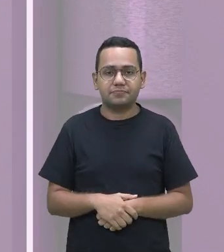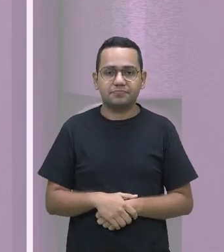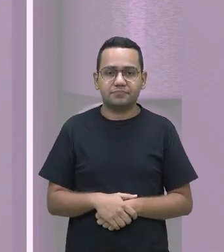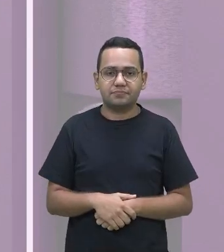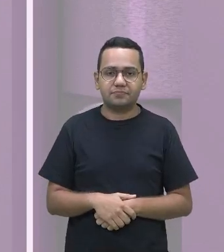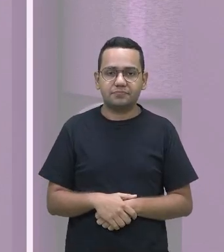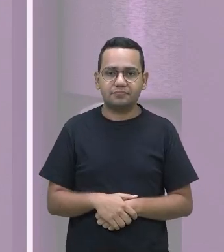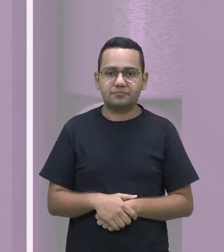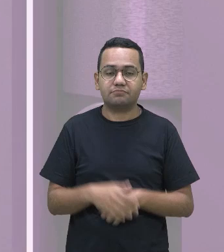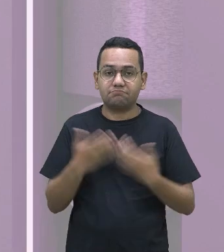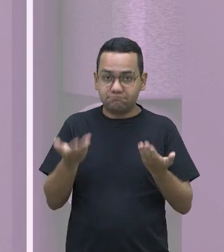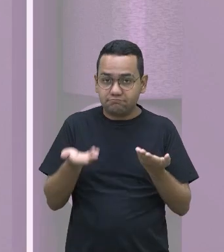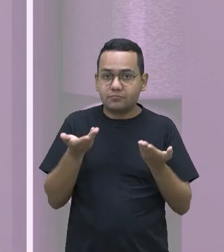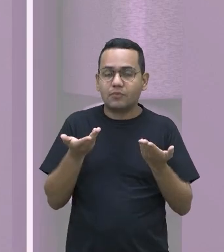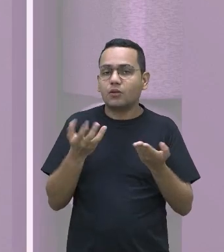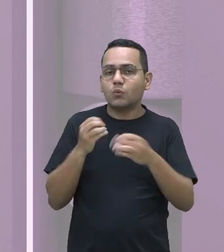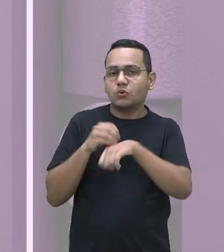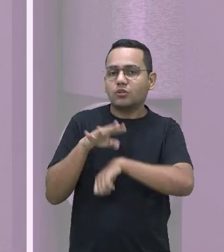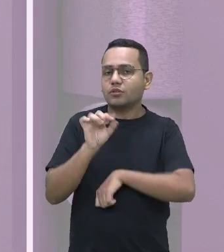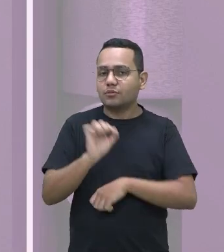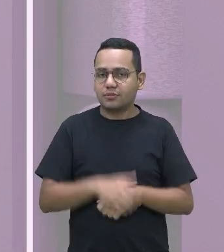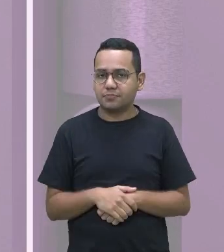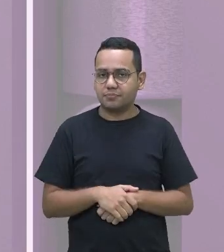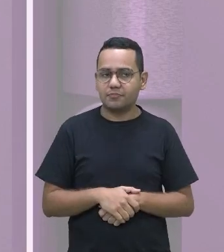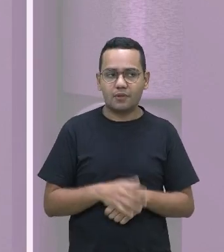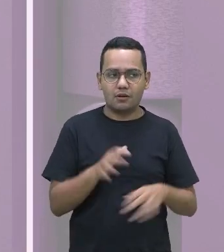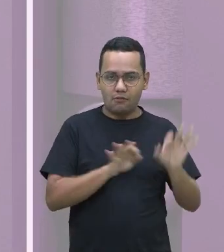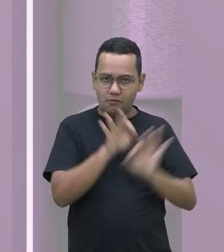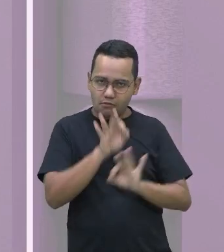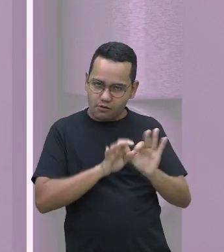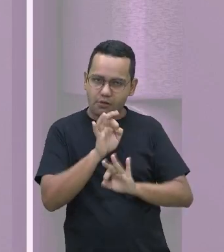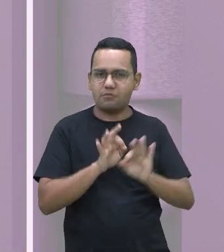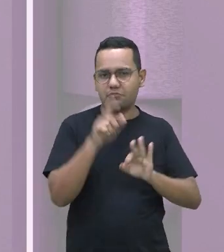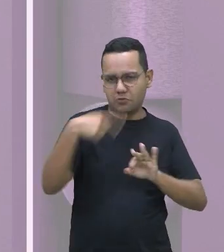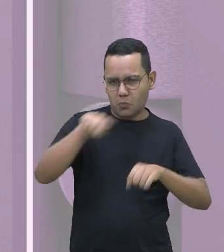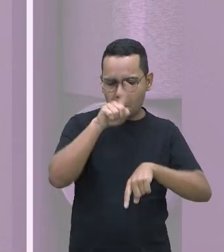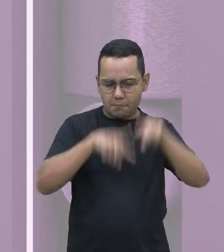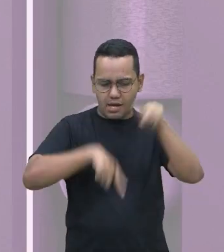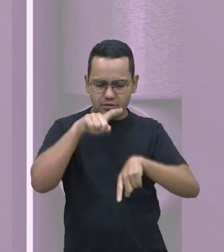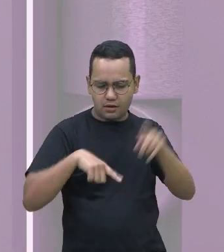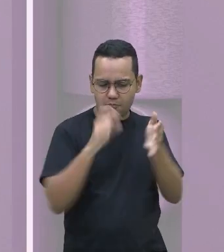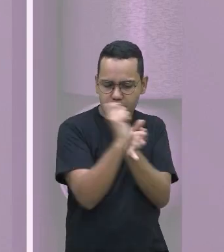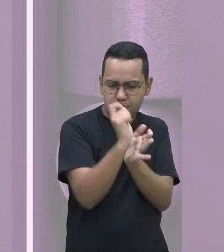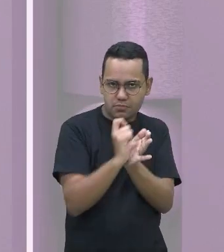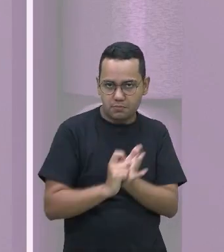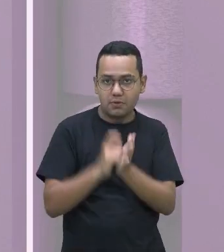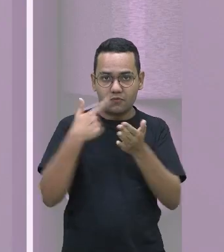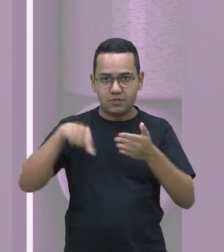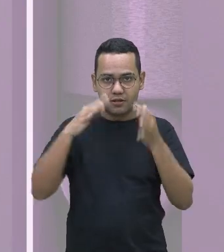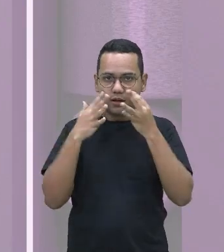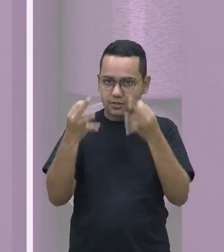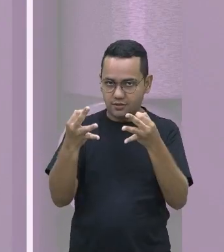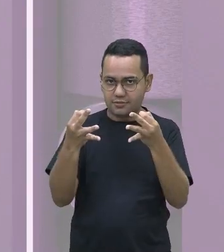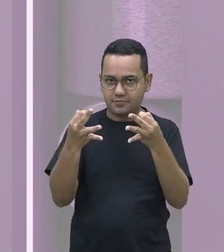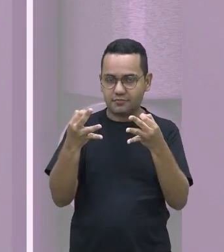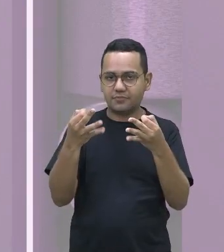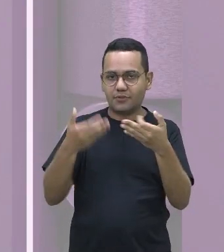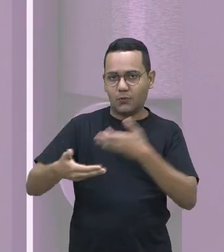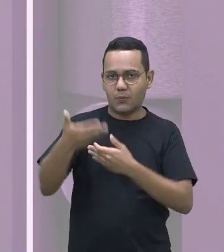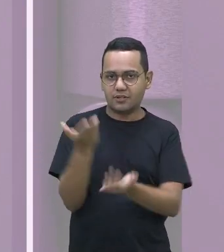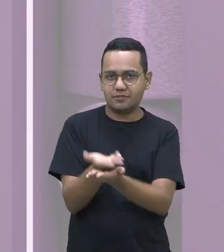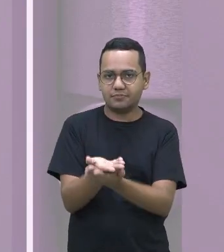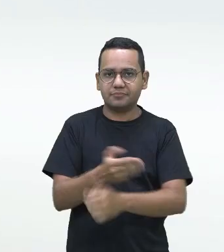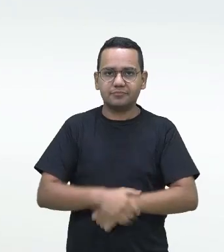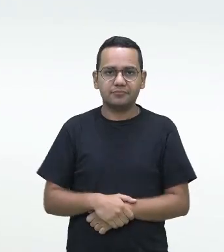por isso eu oriento você a organizar o seu material aí de anotação, ligar o seu botão máximo de atenção e vamos juntos para a